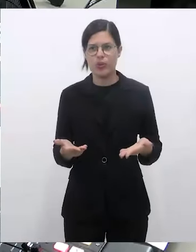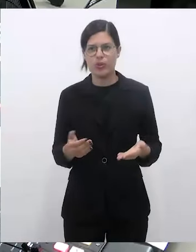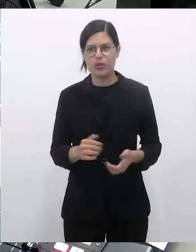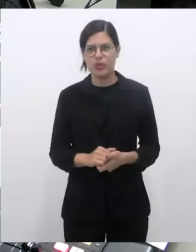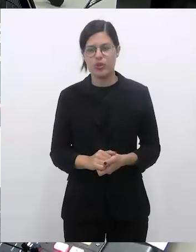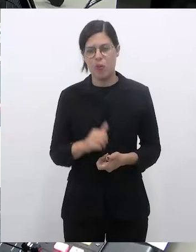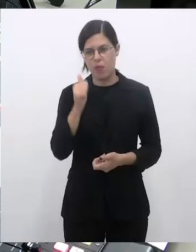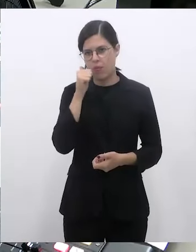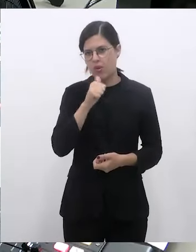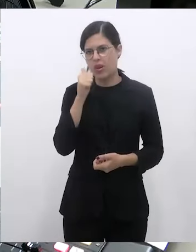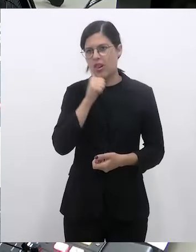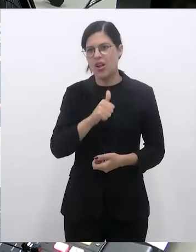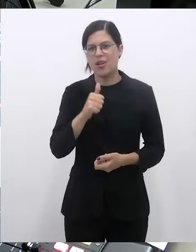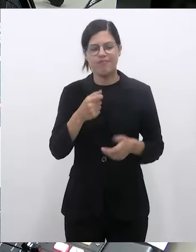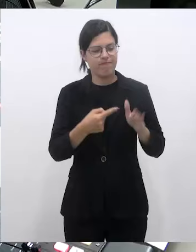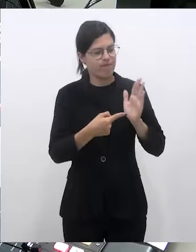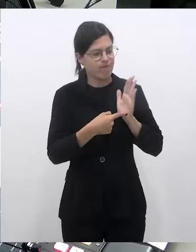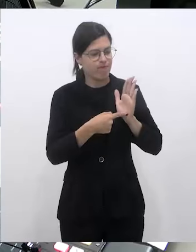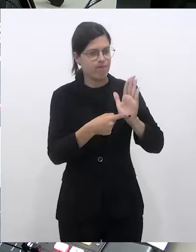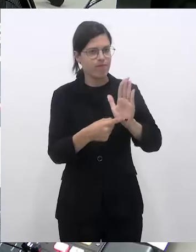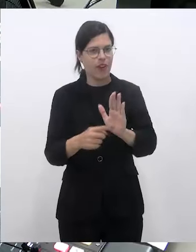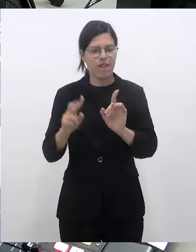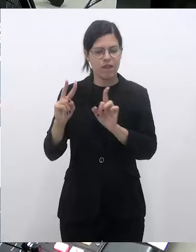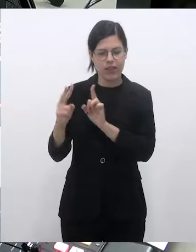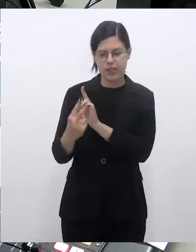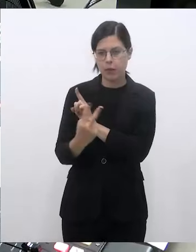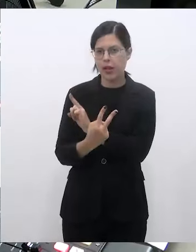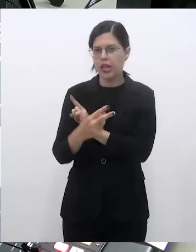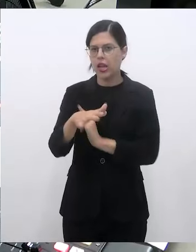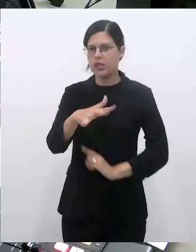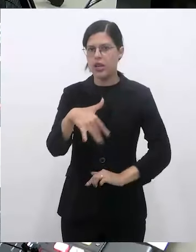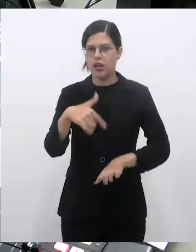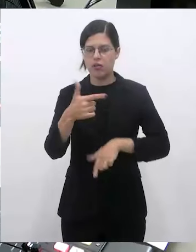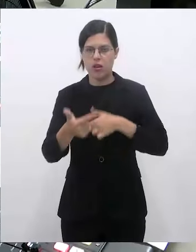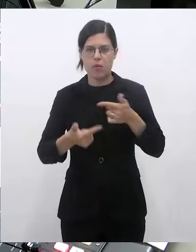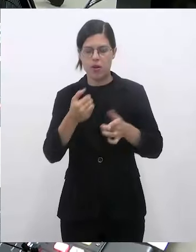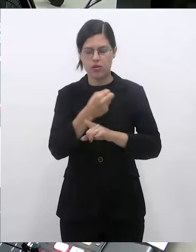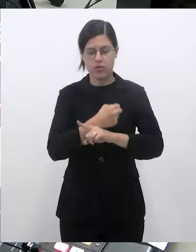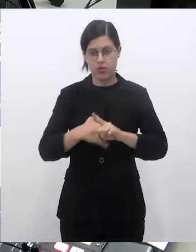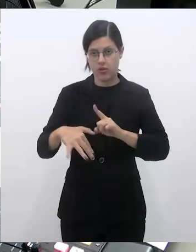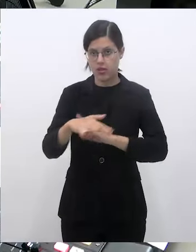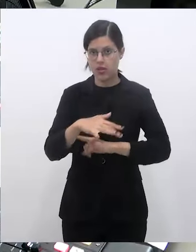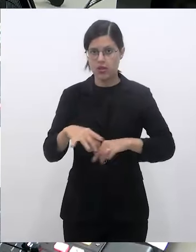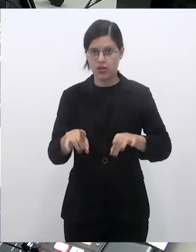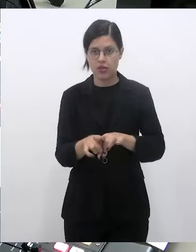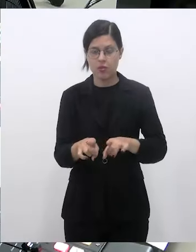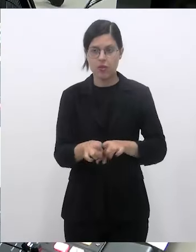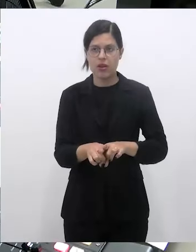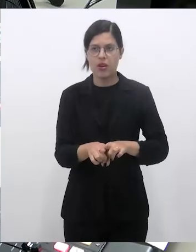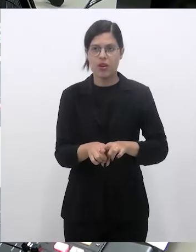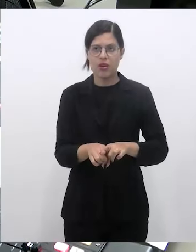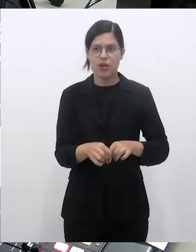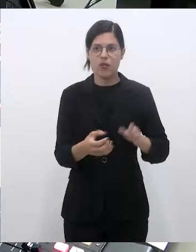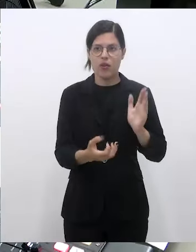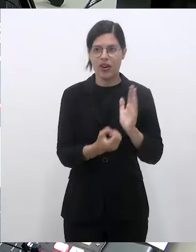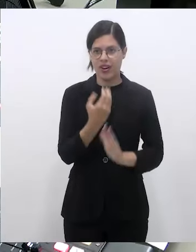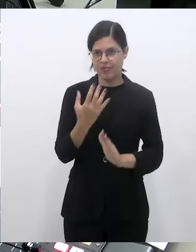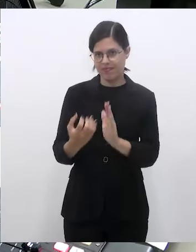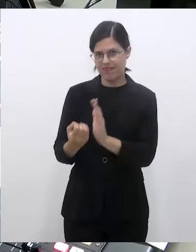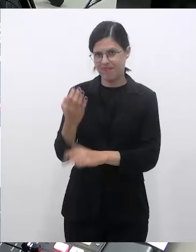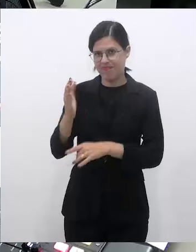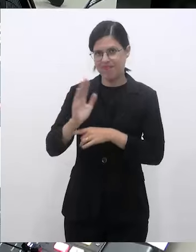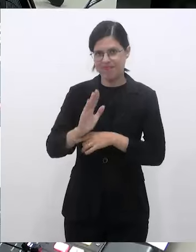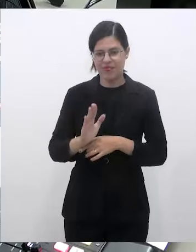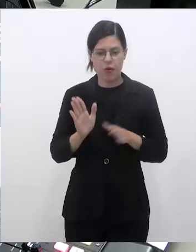hoje em dia, também, como a mulher foi ganhando relevância, tanto no mercado de trabalho como na sociedade, foram